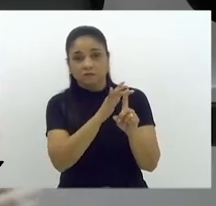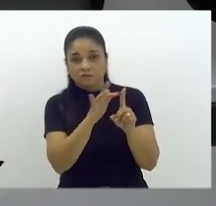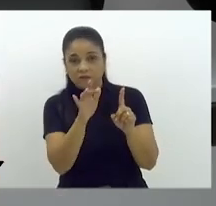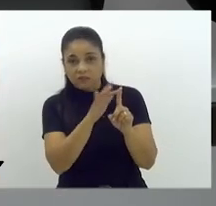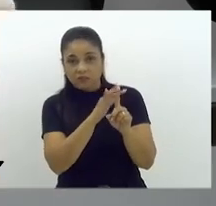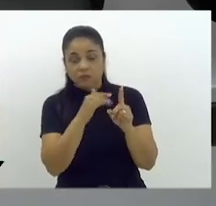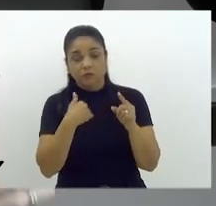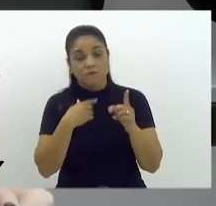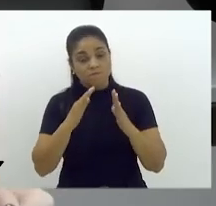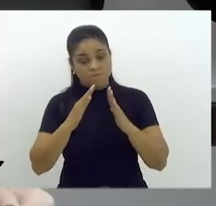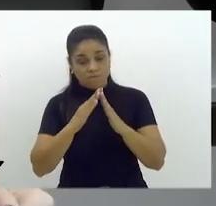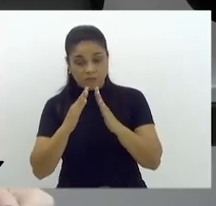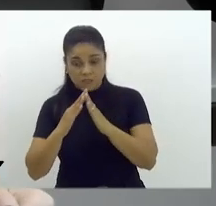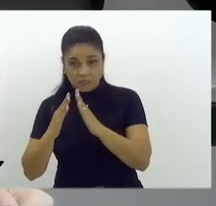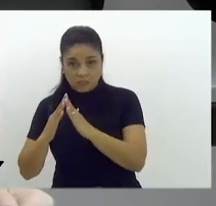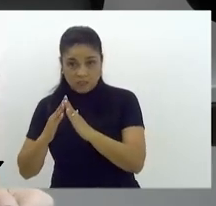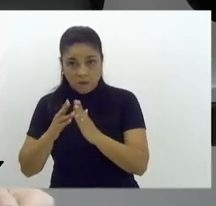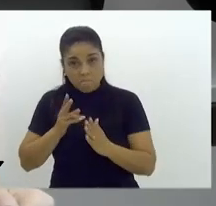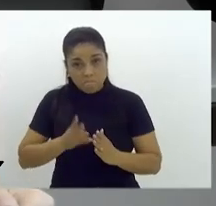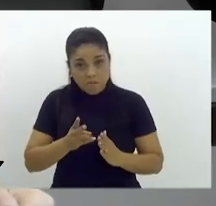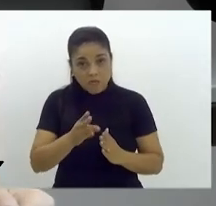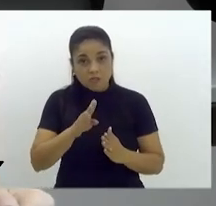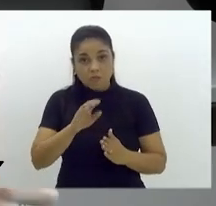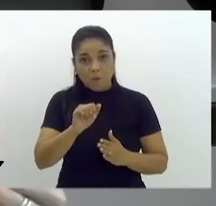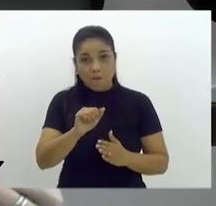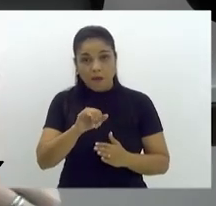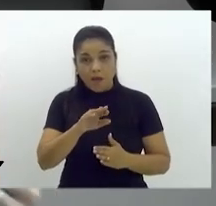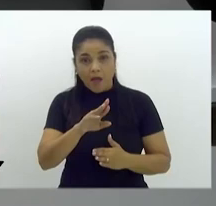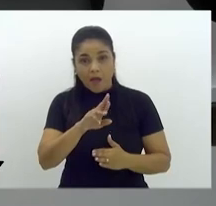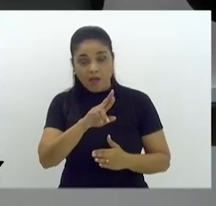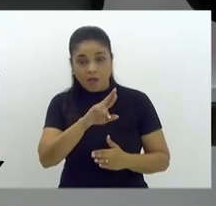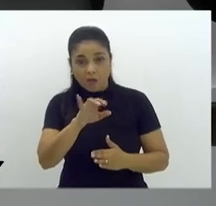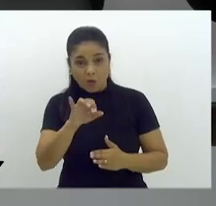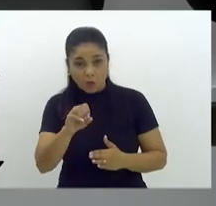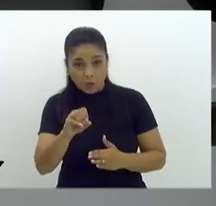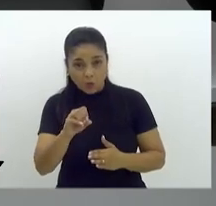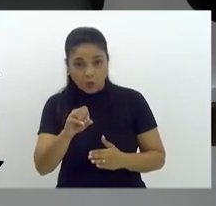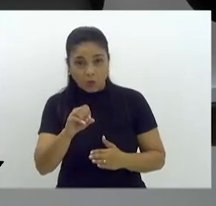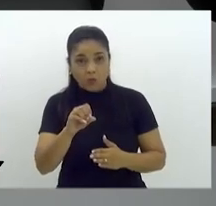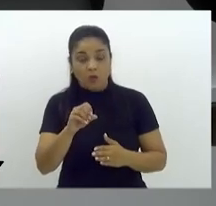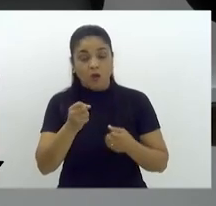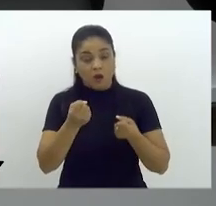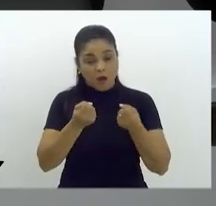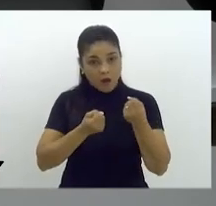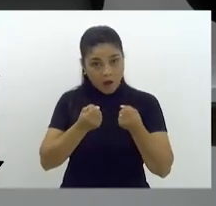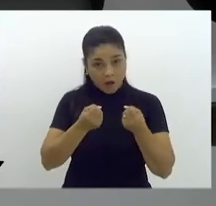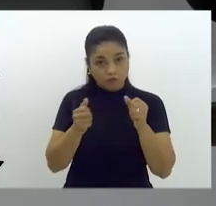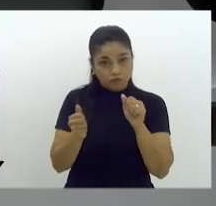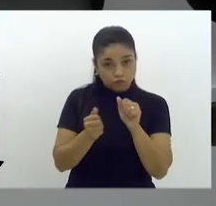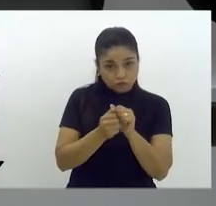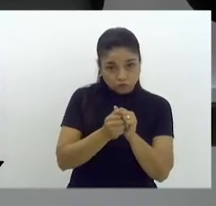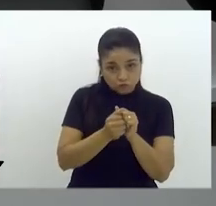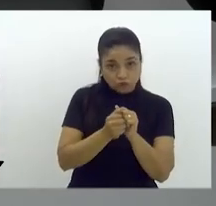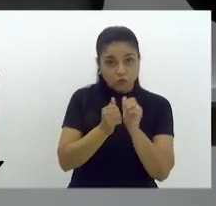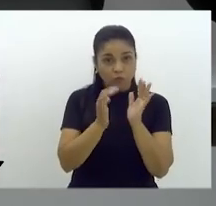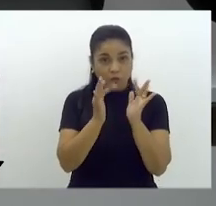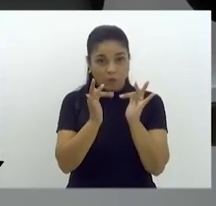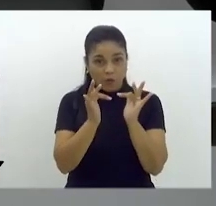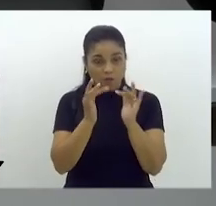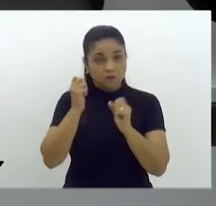vizinhas elas moravam no mesmo bairro do agressor e elas estavam em carros com namorados de